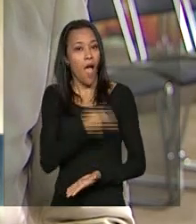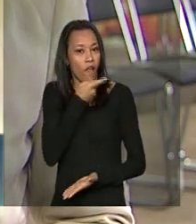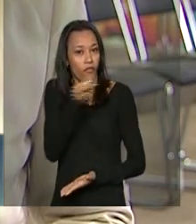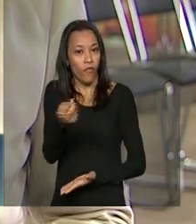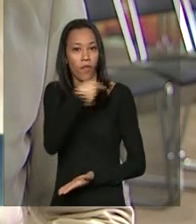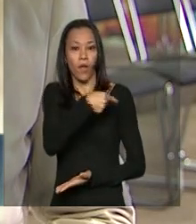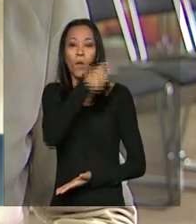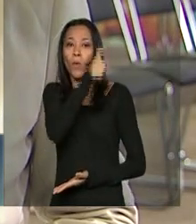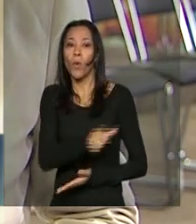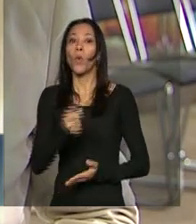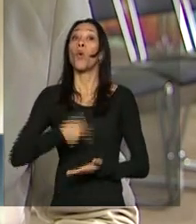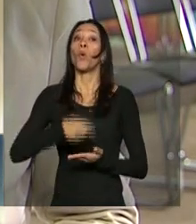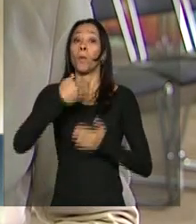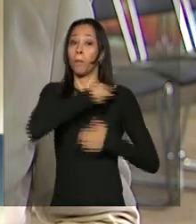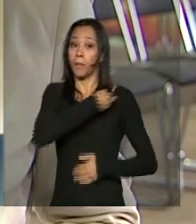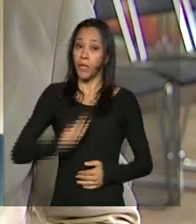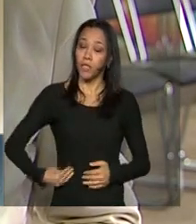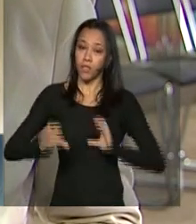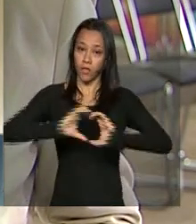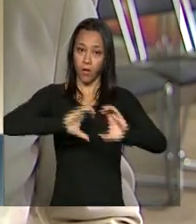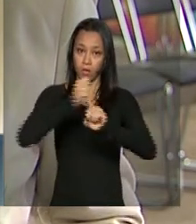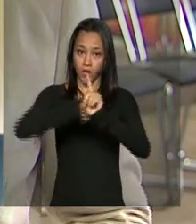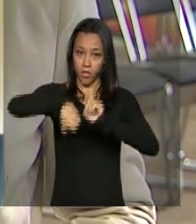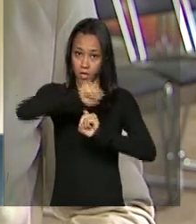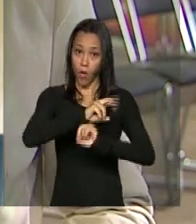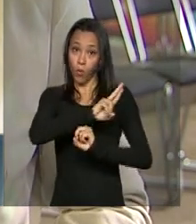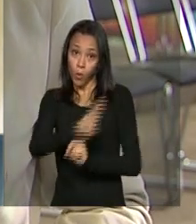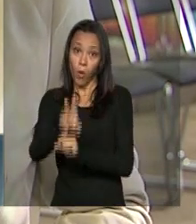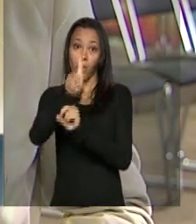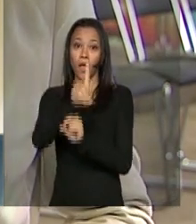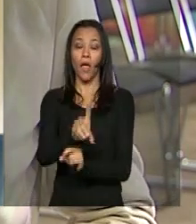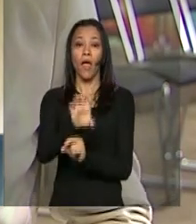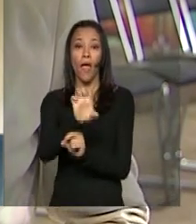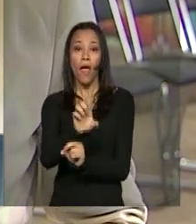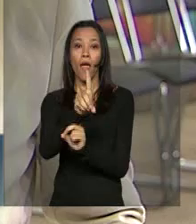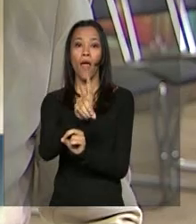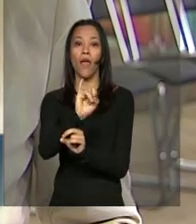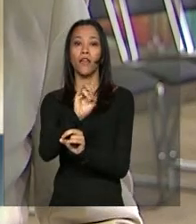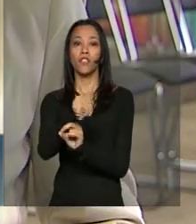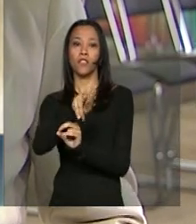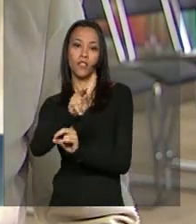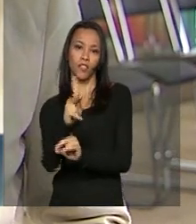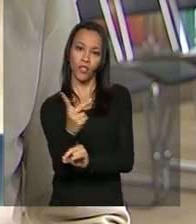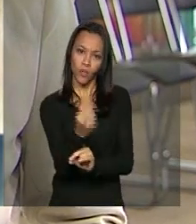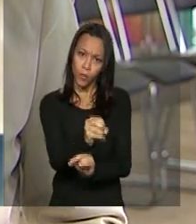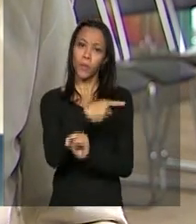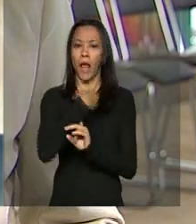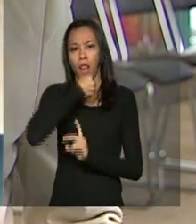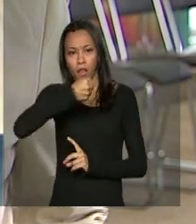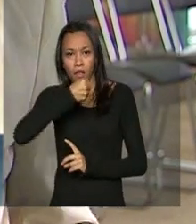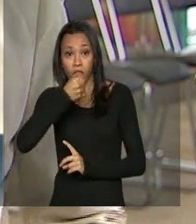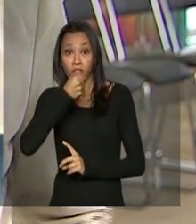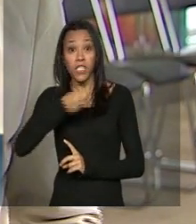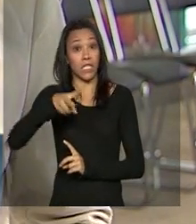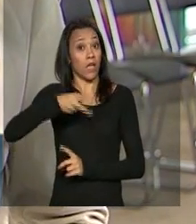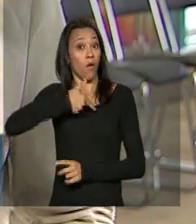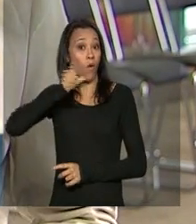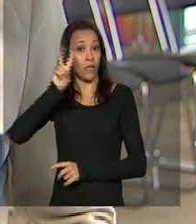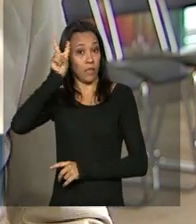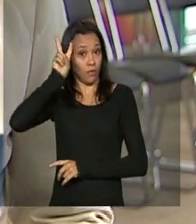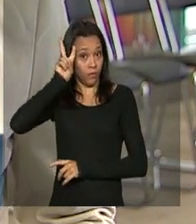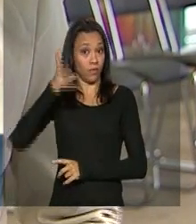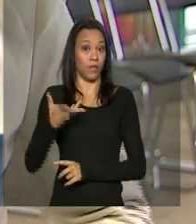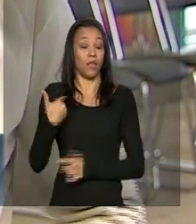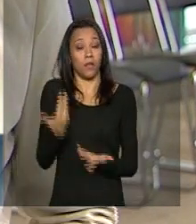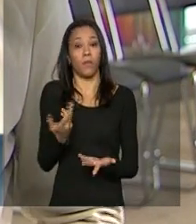ministro da Secretaria de Comunicação Social da Presidência da República, Edinho Silva, em entrevista a jornalistas nesta segunda-feira.